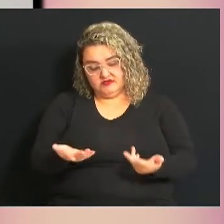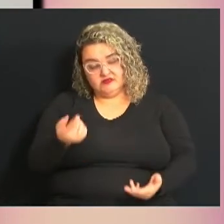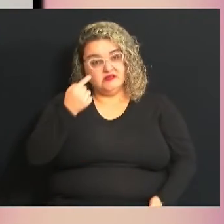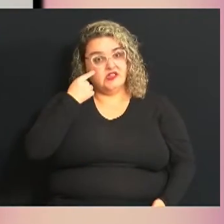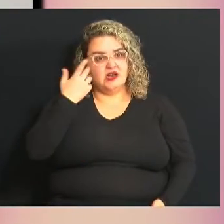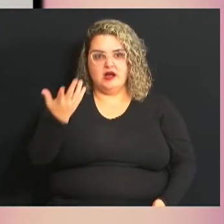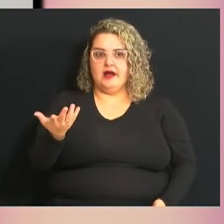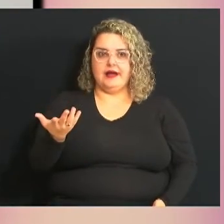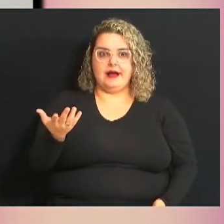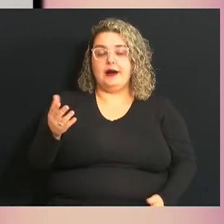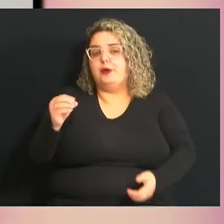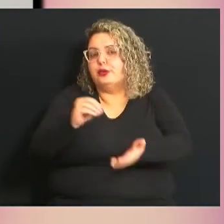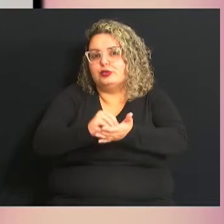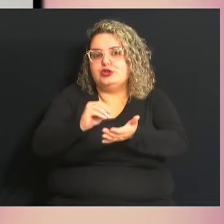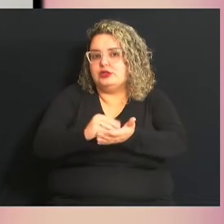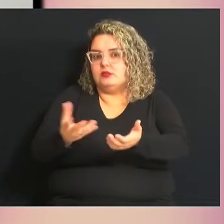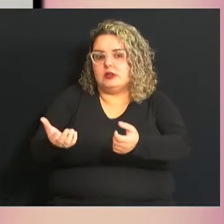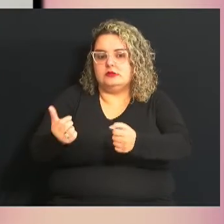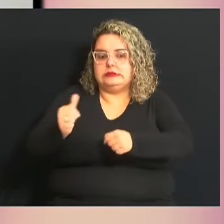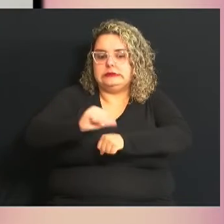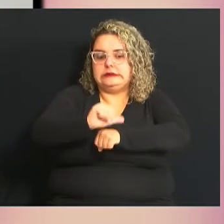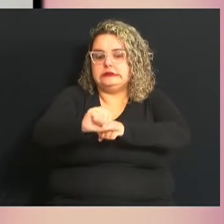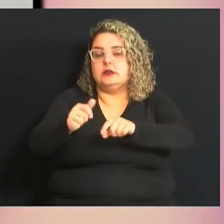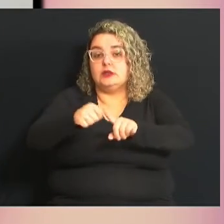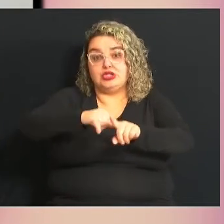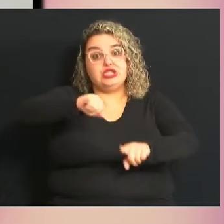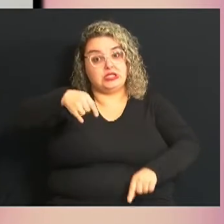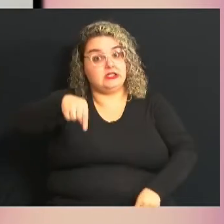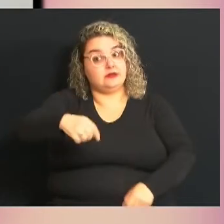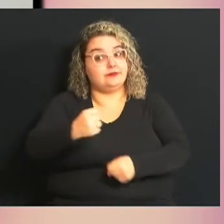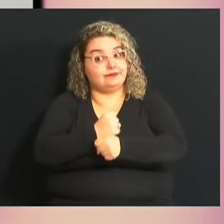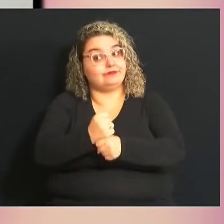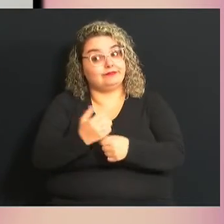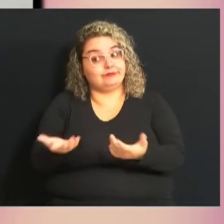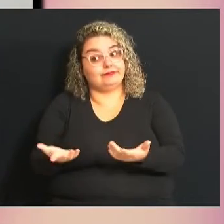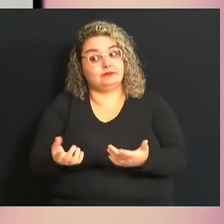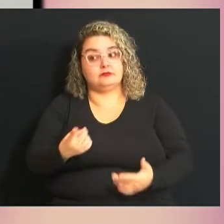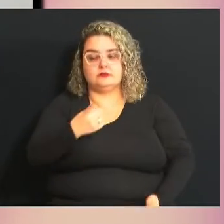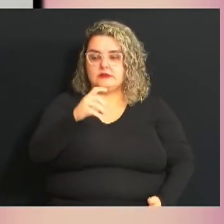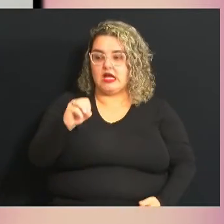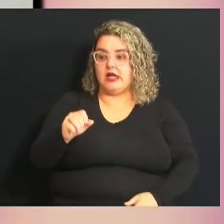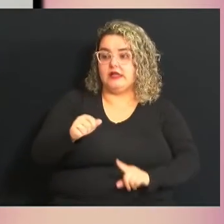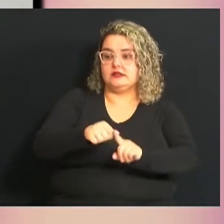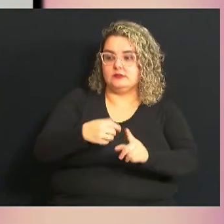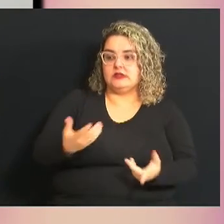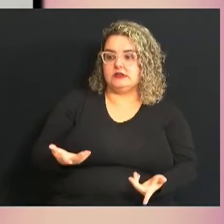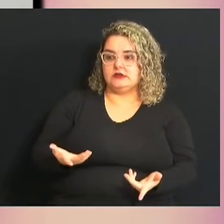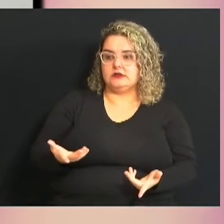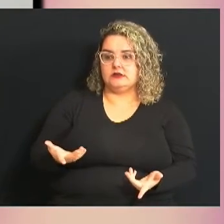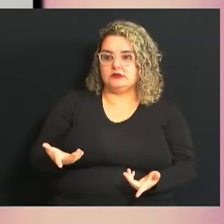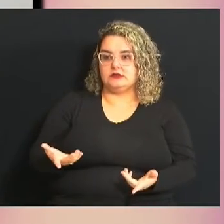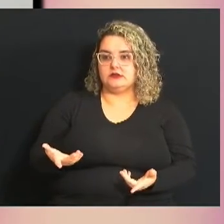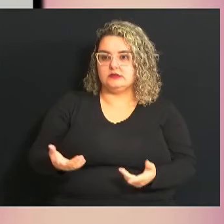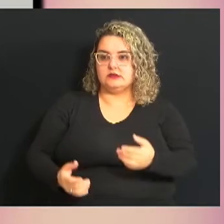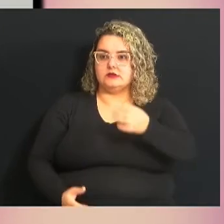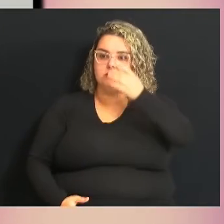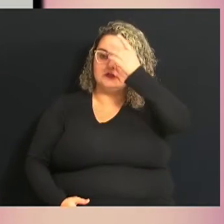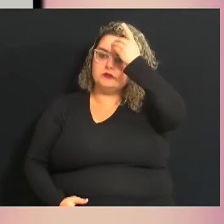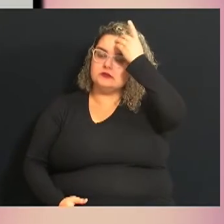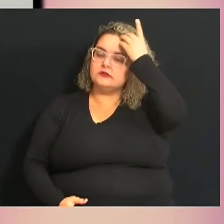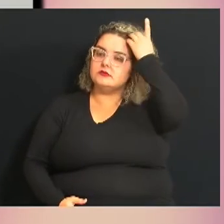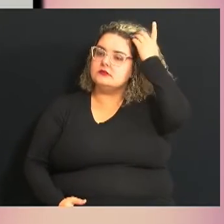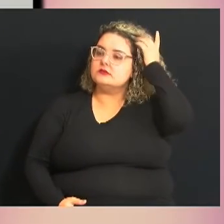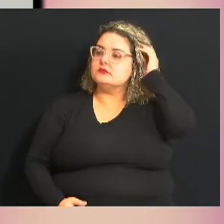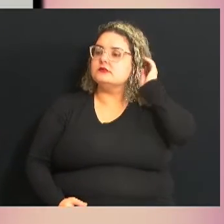onda, né, de Covid-19 foi em janeiro desse ano, nós já estamos há 10 meses, né, de, de que